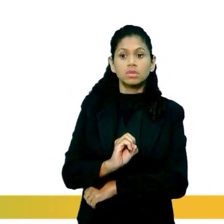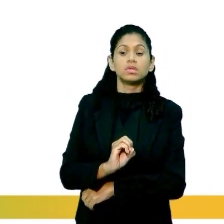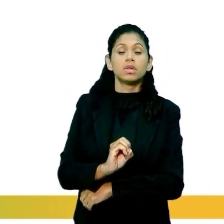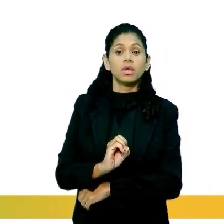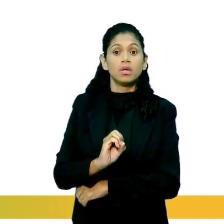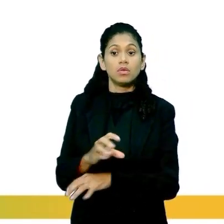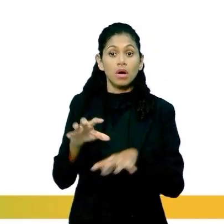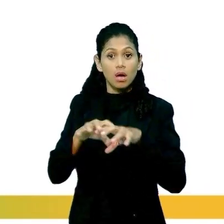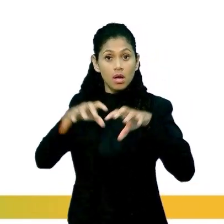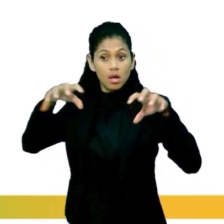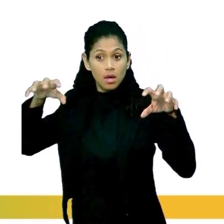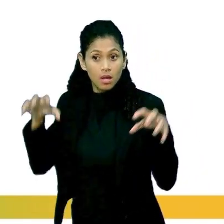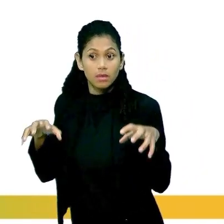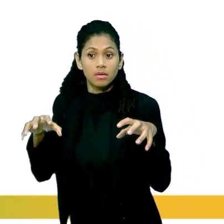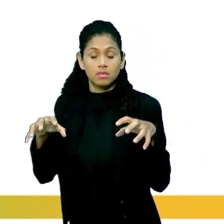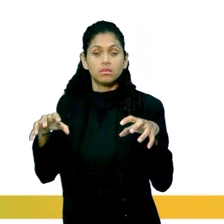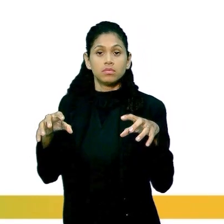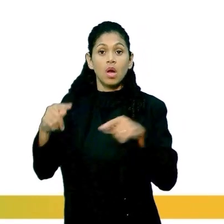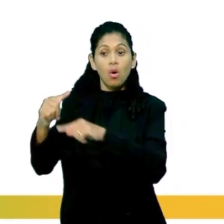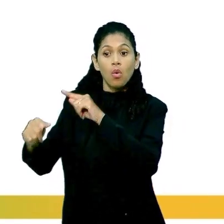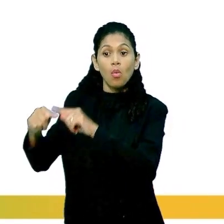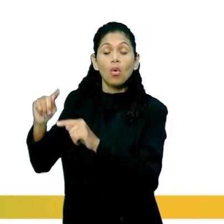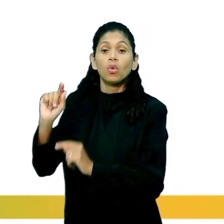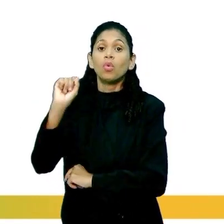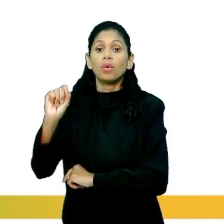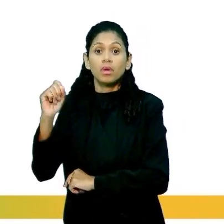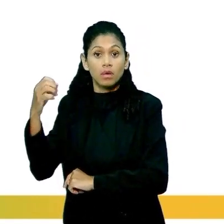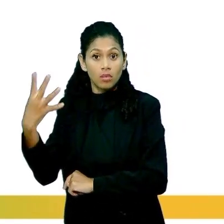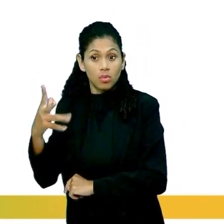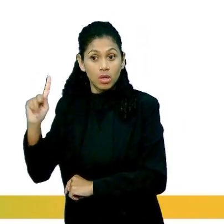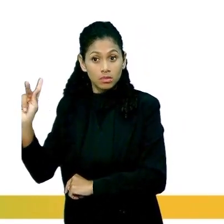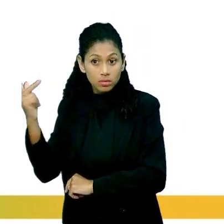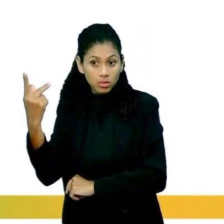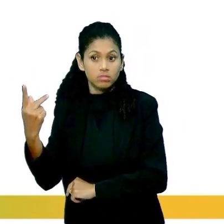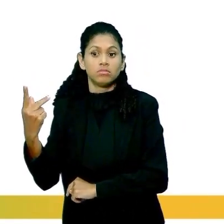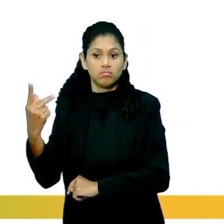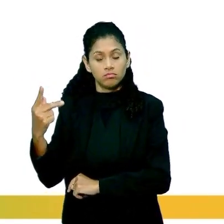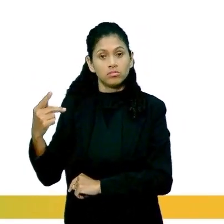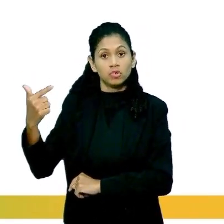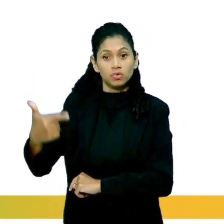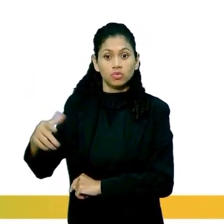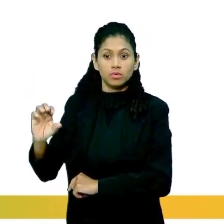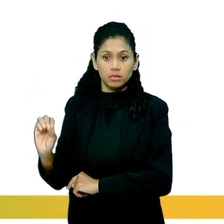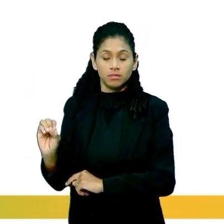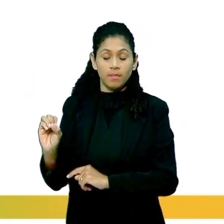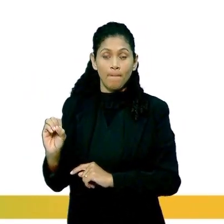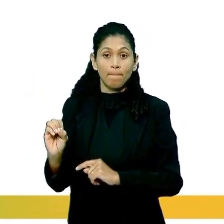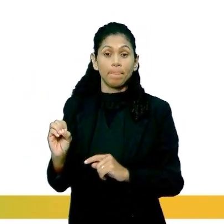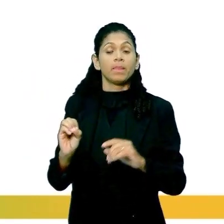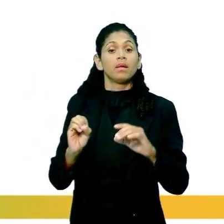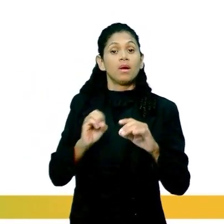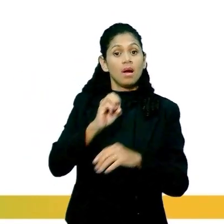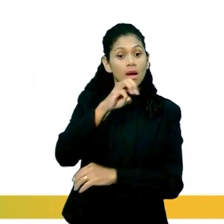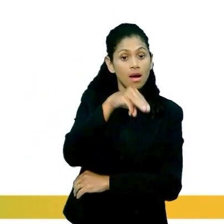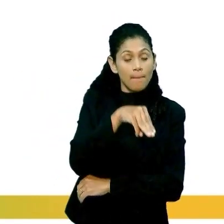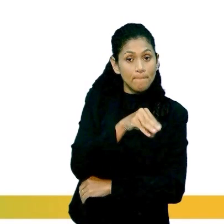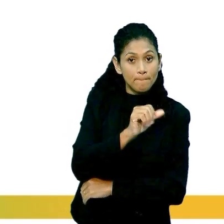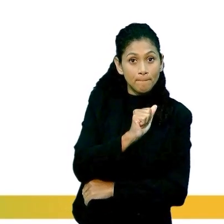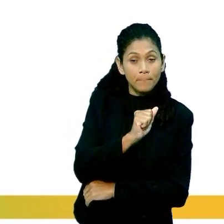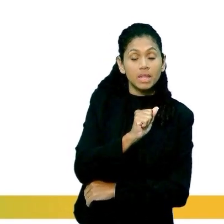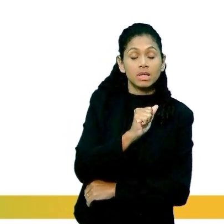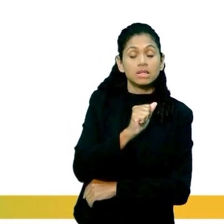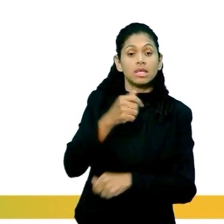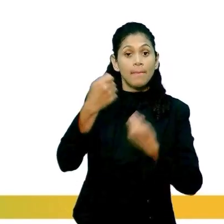Então, o que quer executar esse balanceamento? A massa dos reagentes ela deve ser igual à massa dos reagentes, ou